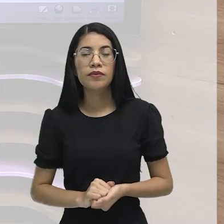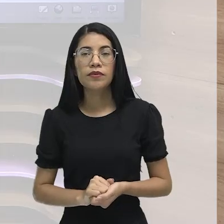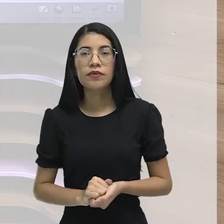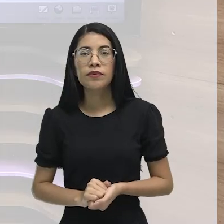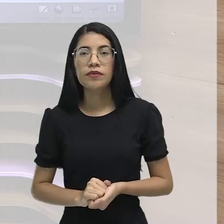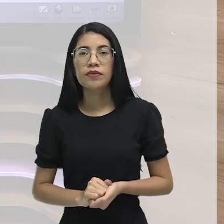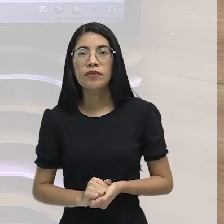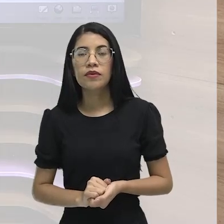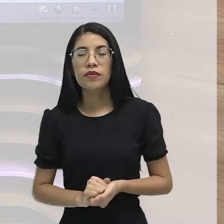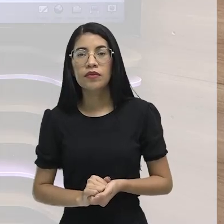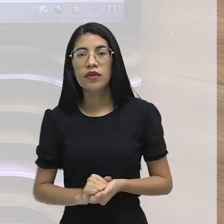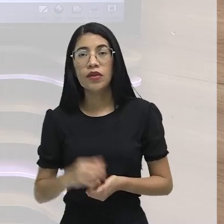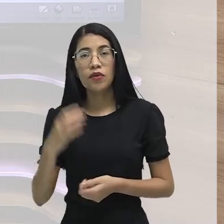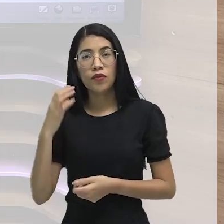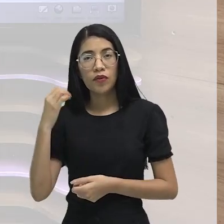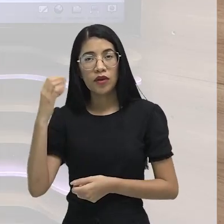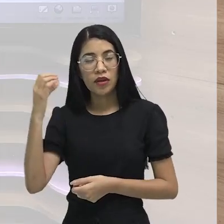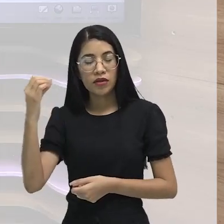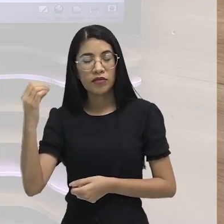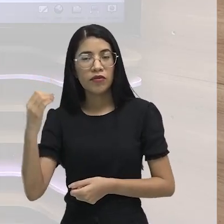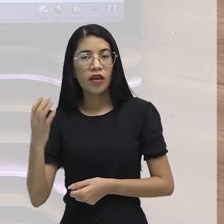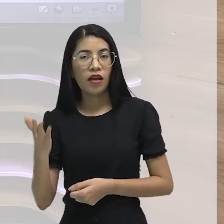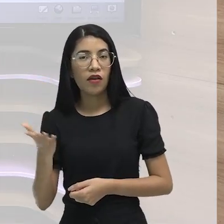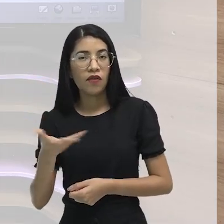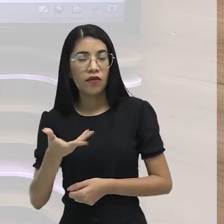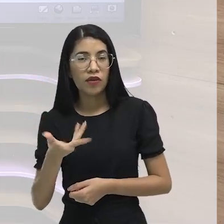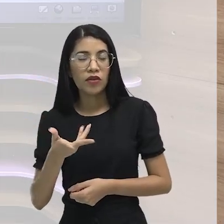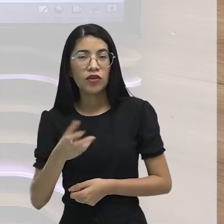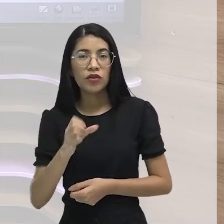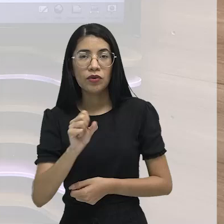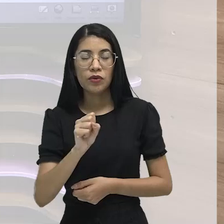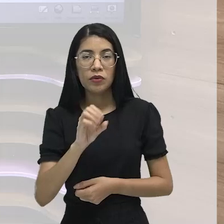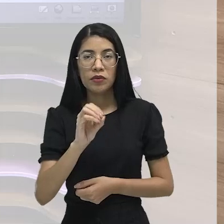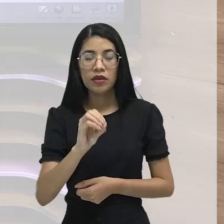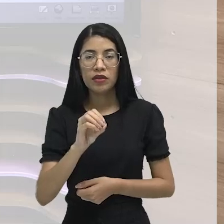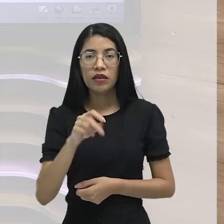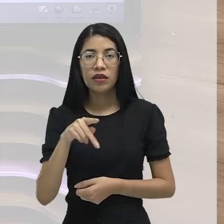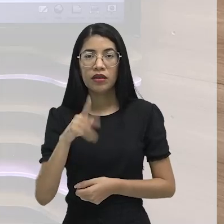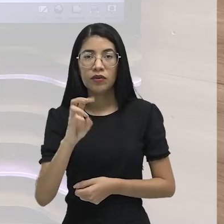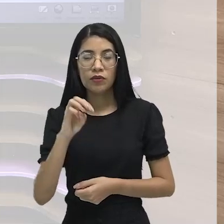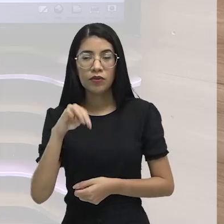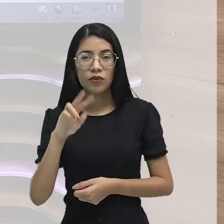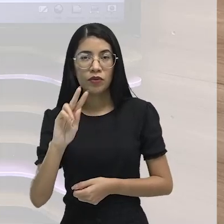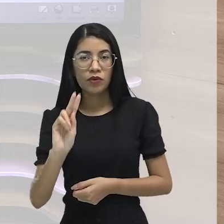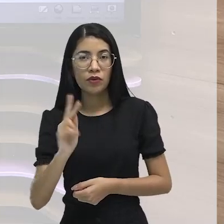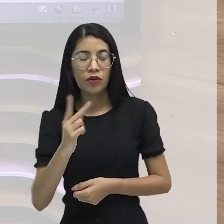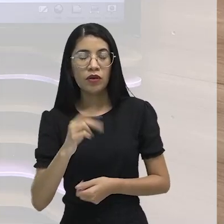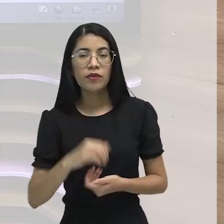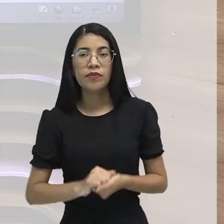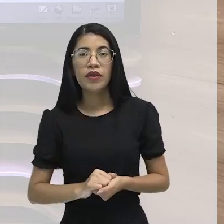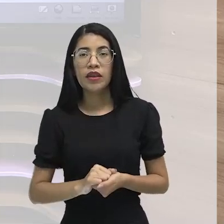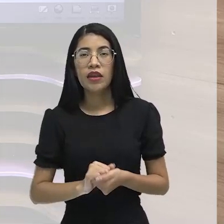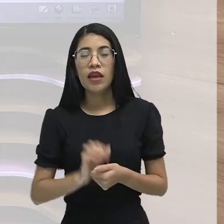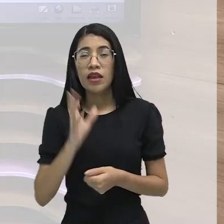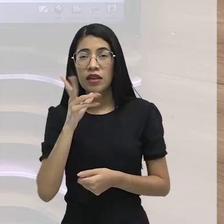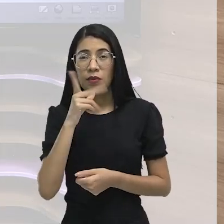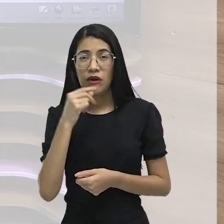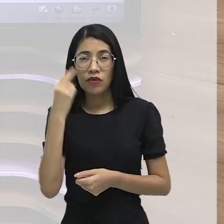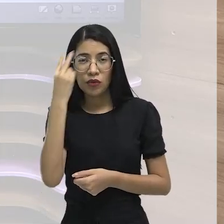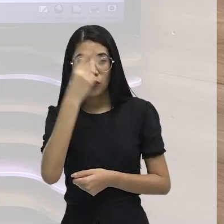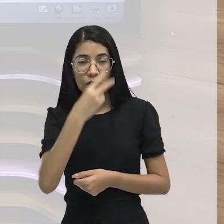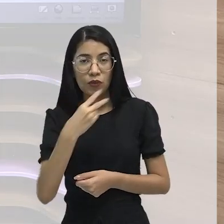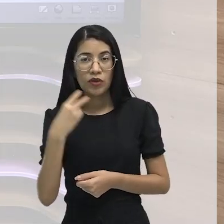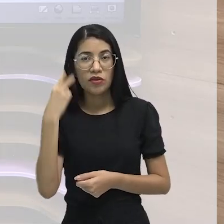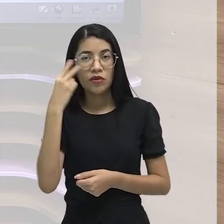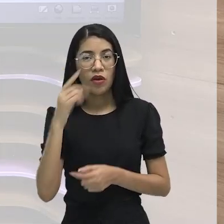atenção. Viajando a uma velocidade de 80 km por hora, o ônibus gastava 2 horas para fazer o